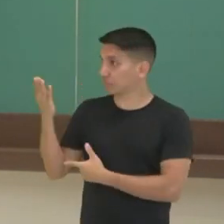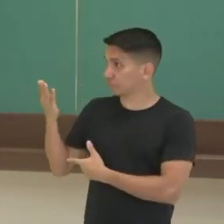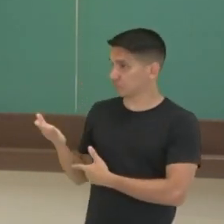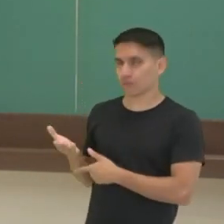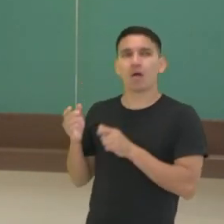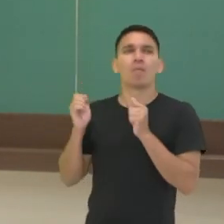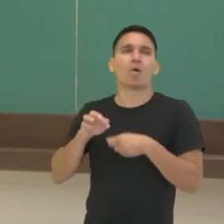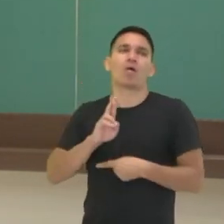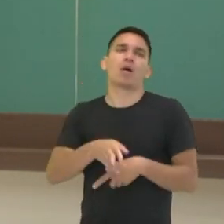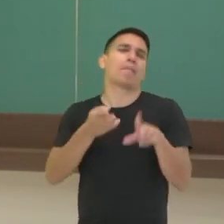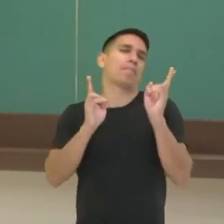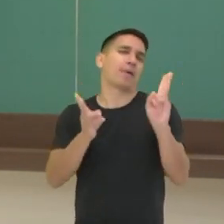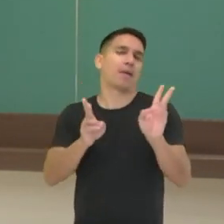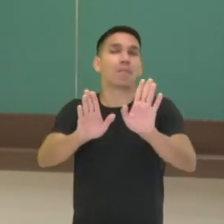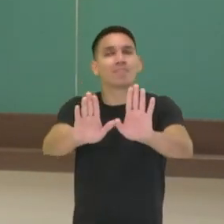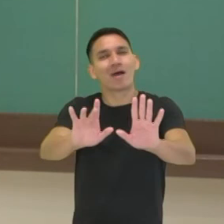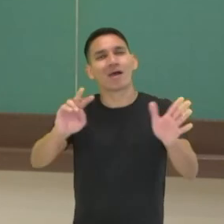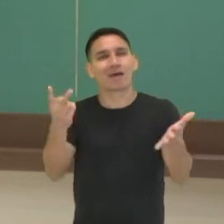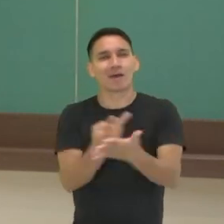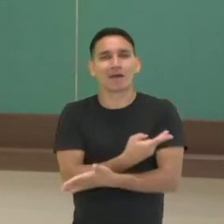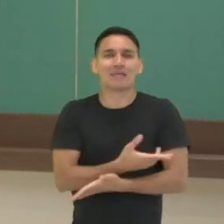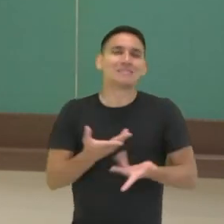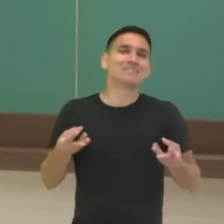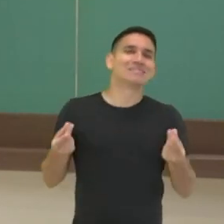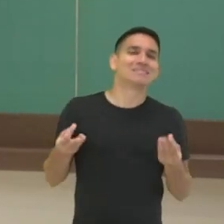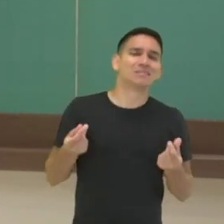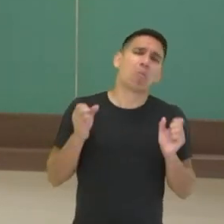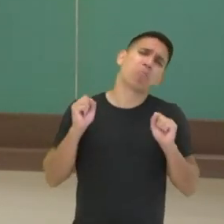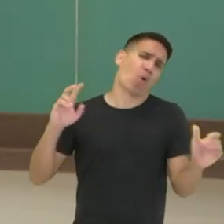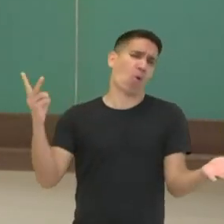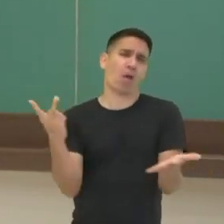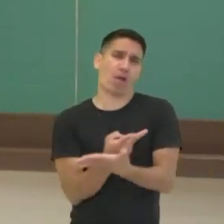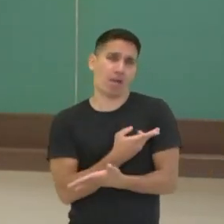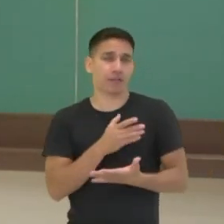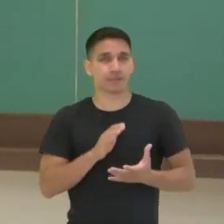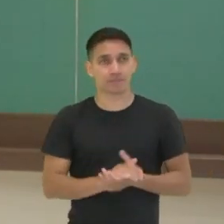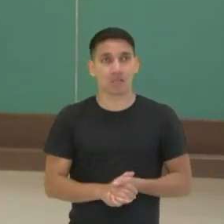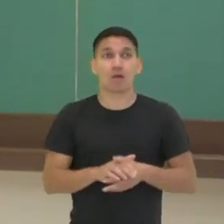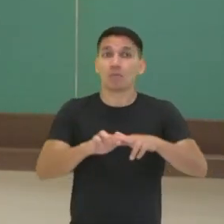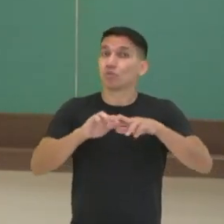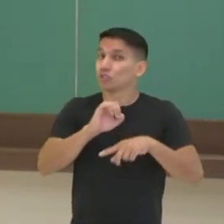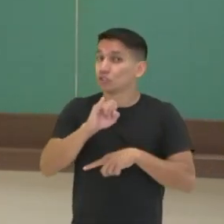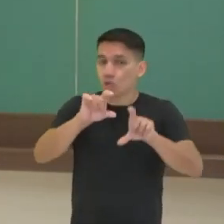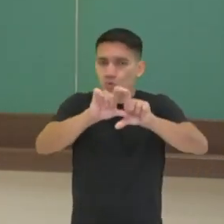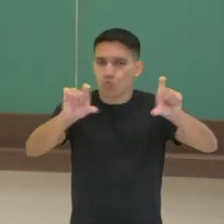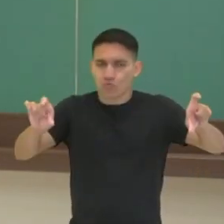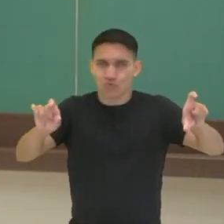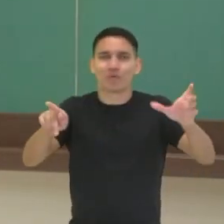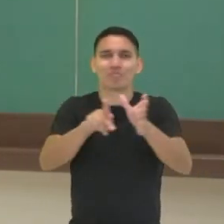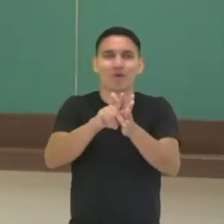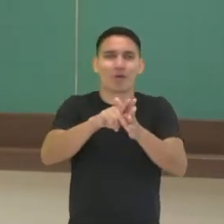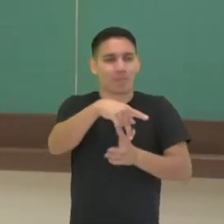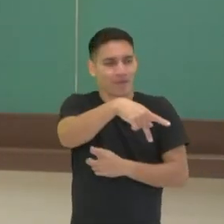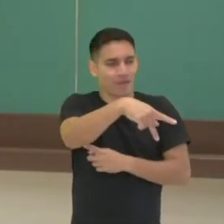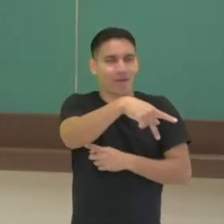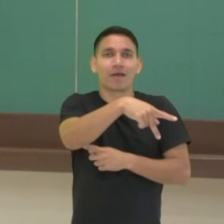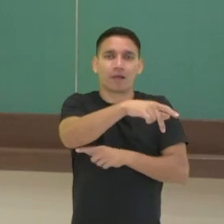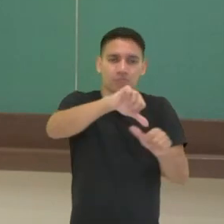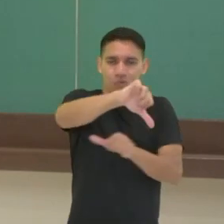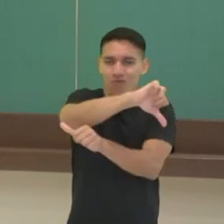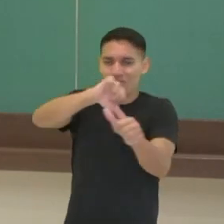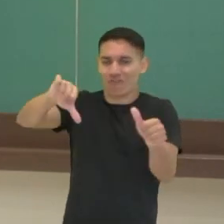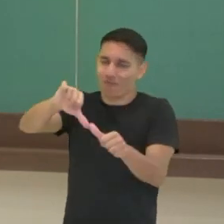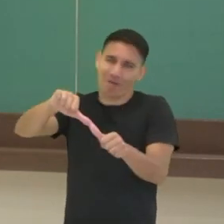mesmo resultado, porém ela é mais passível de erro, né? Então, se eu uso a permutação, o meu resultado é